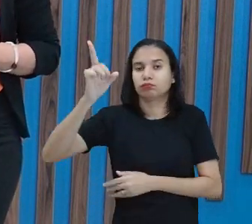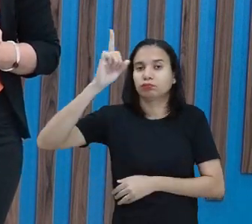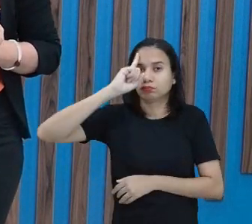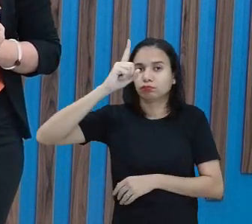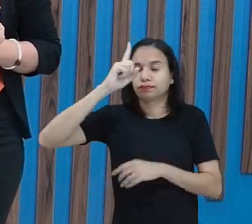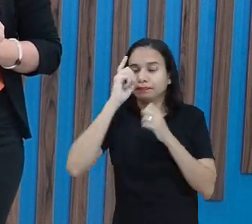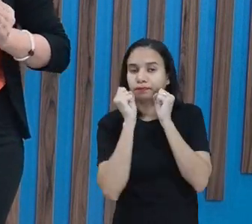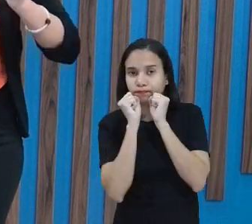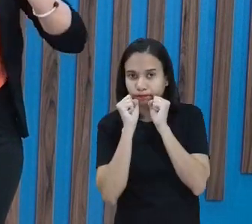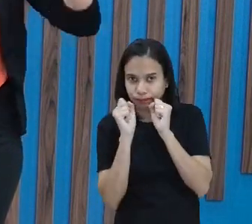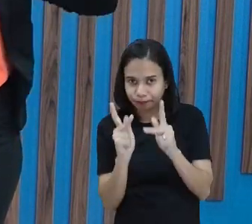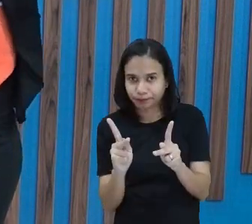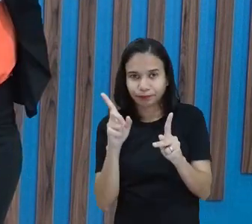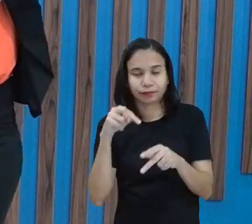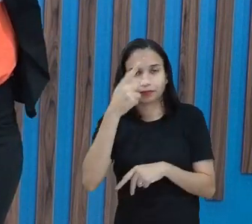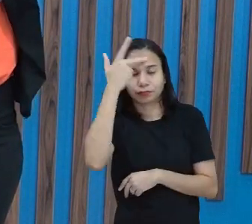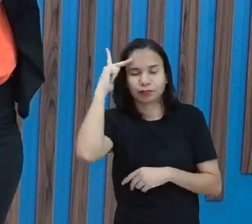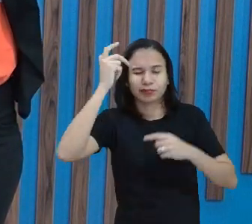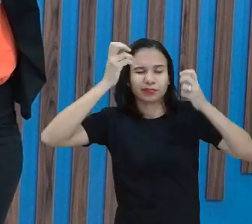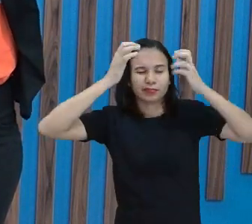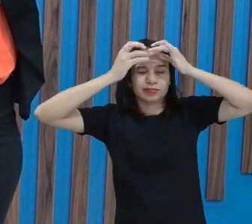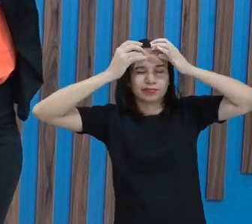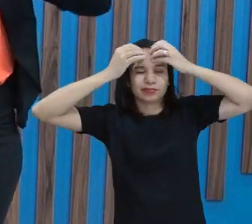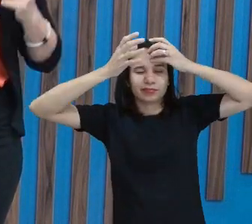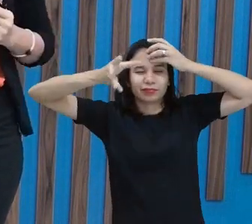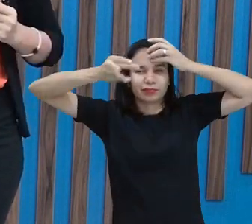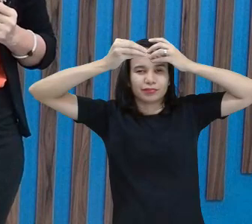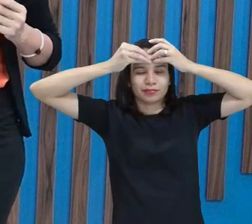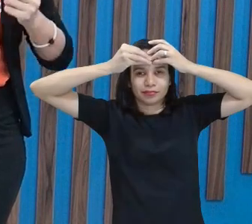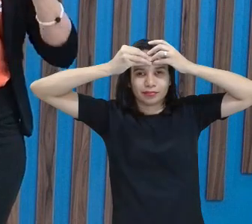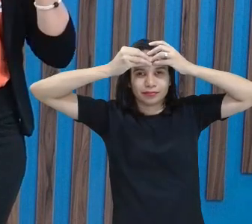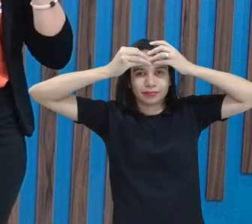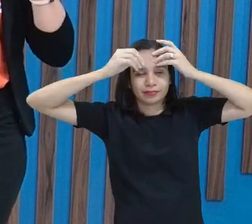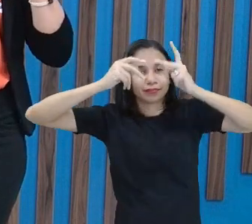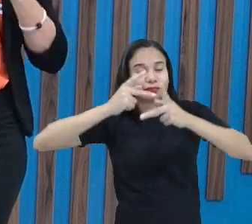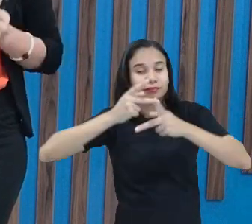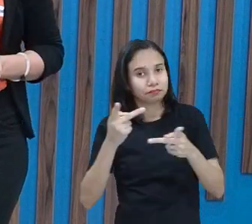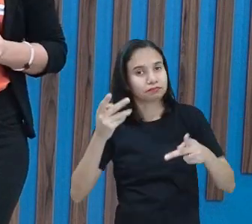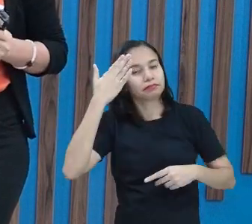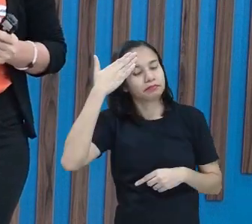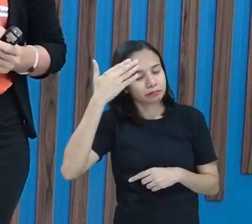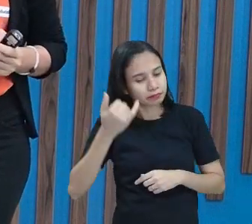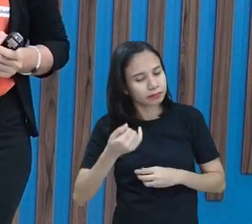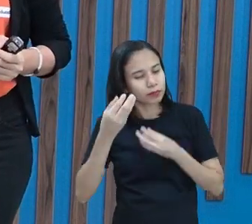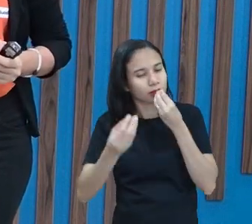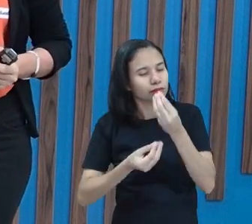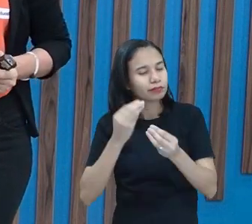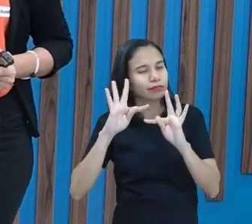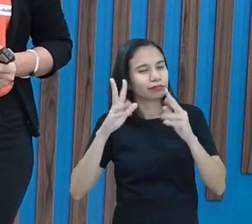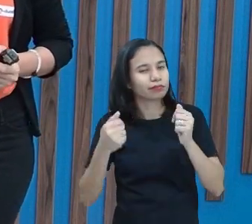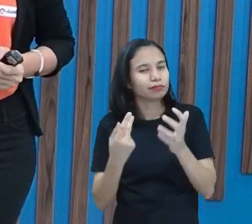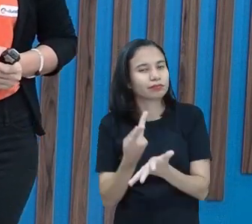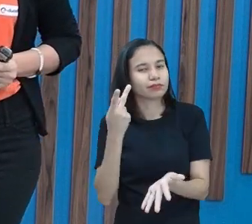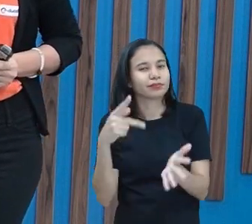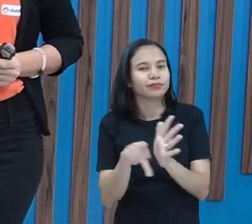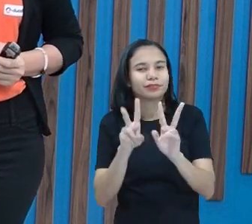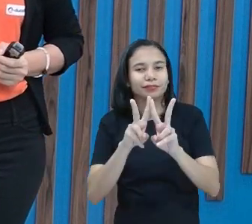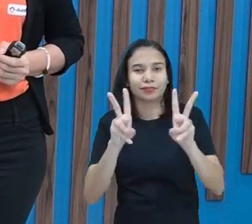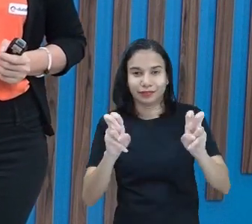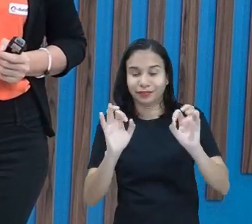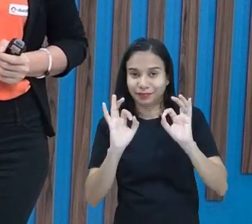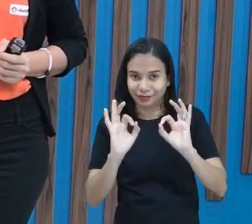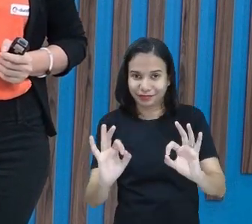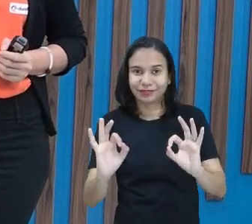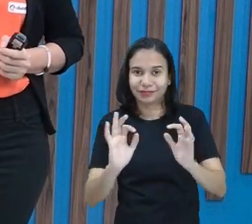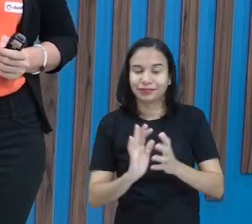dia, tá bom, gente? Que é para, olha, internalizar, para você saber de qual salteado esse assunto,